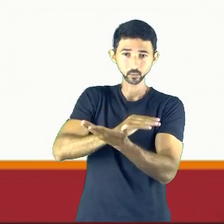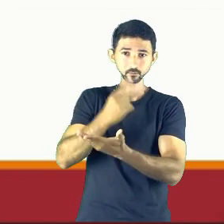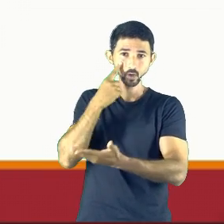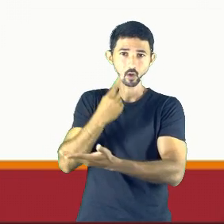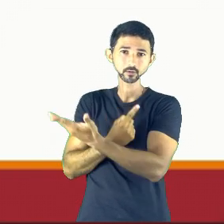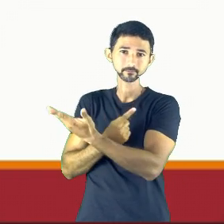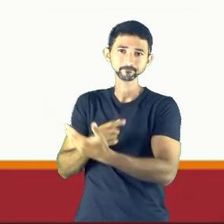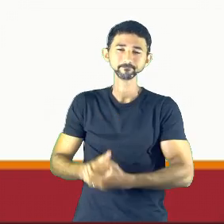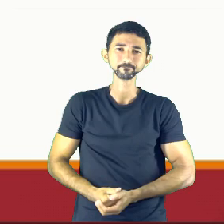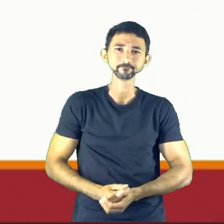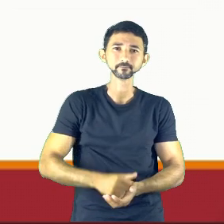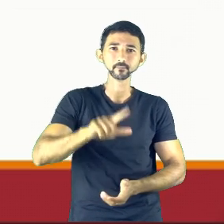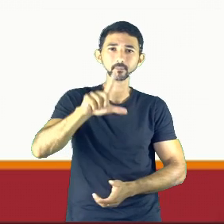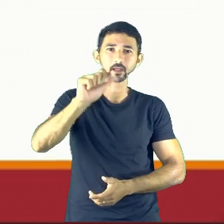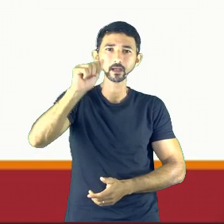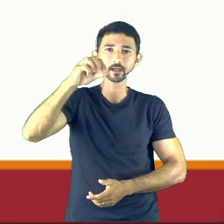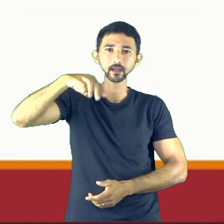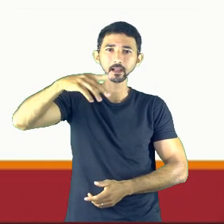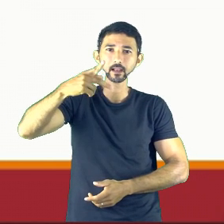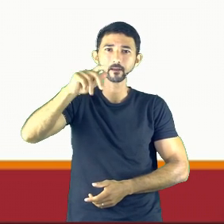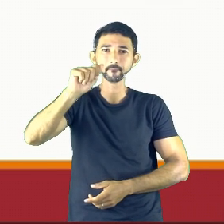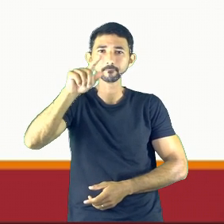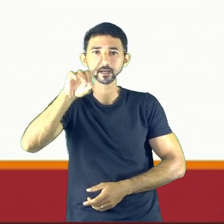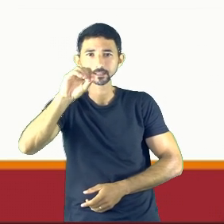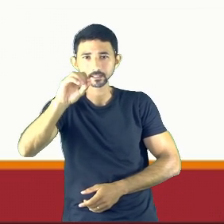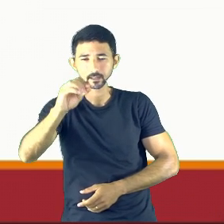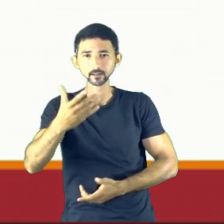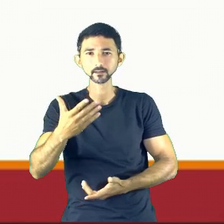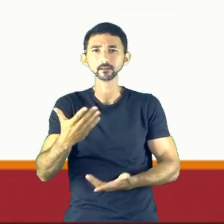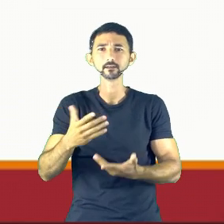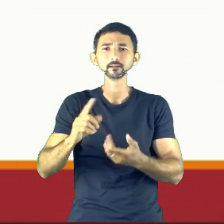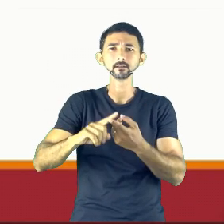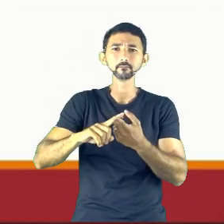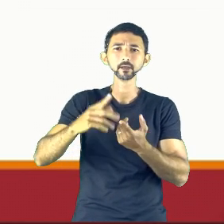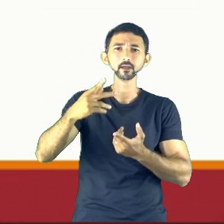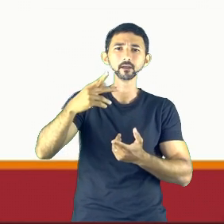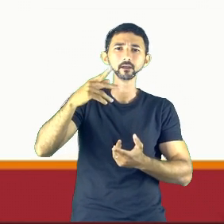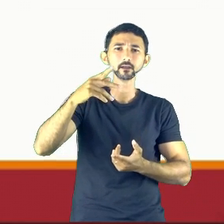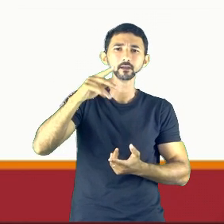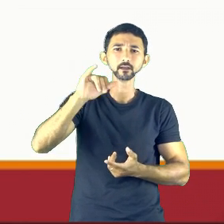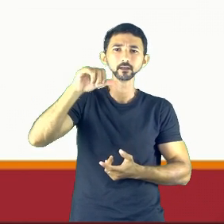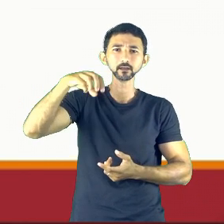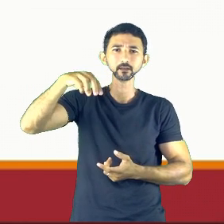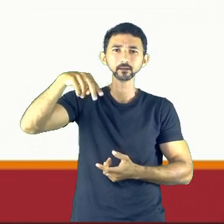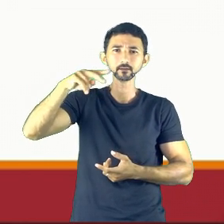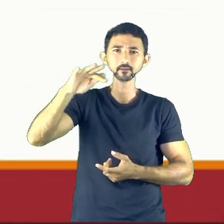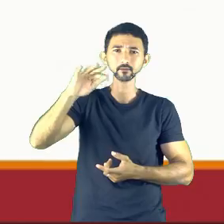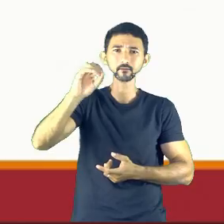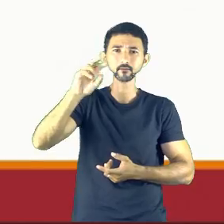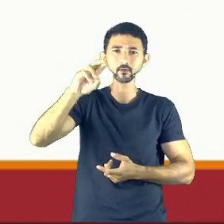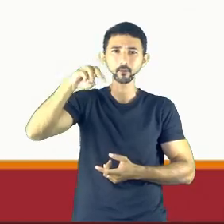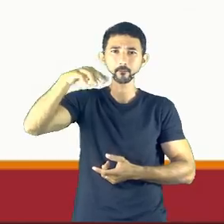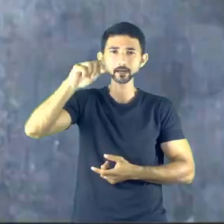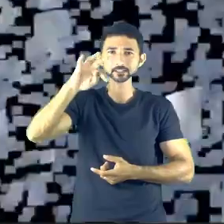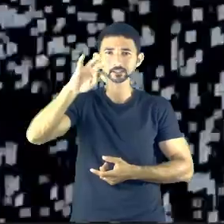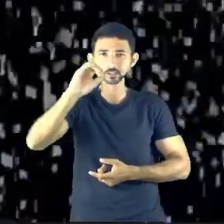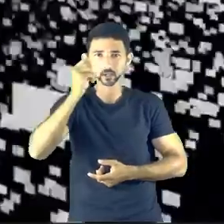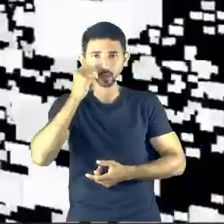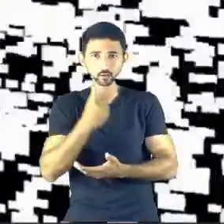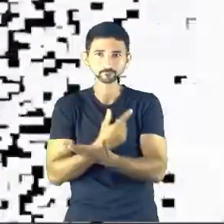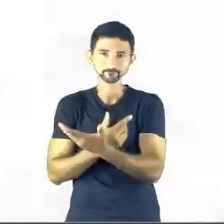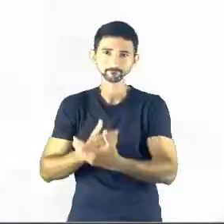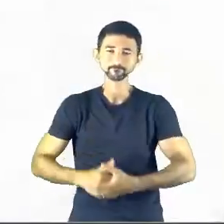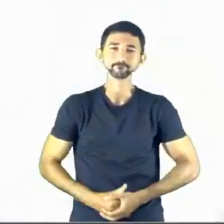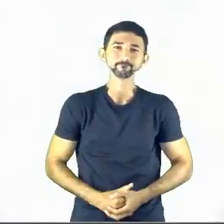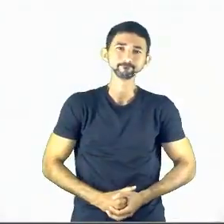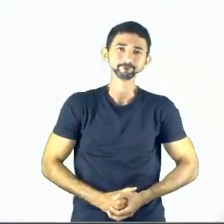na antepenúltima sílaba. No caso das palavras que nós analisamos, são as palavras lâmpada e informática.